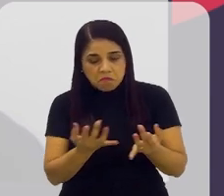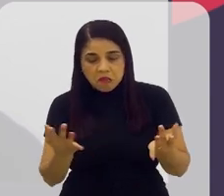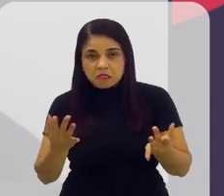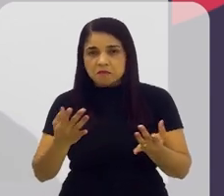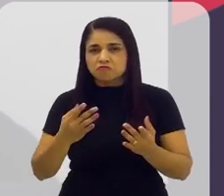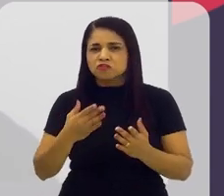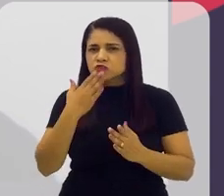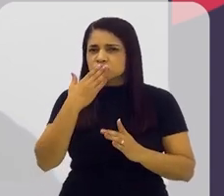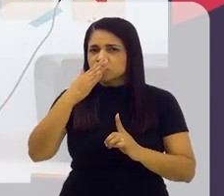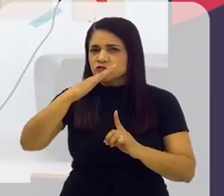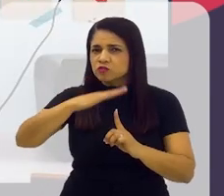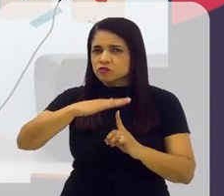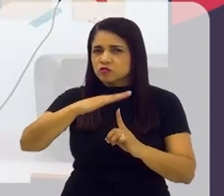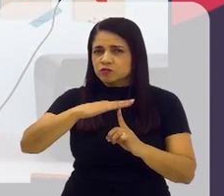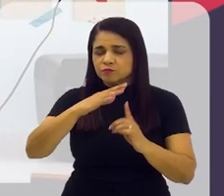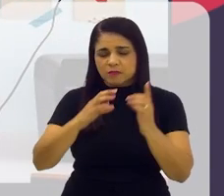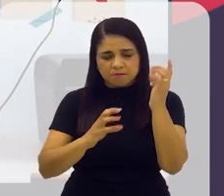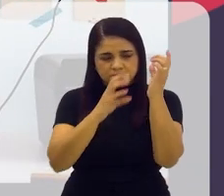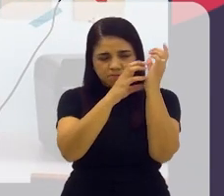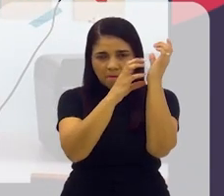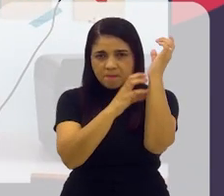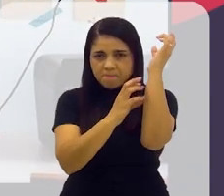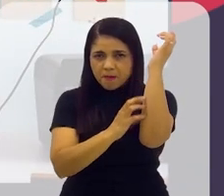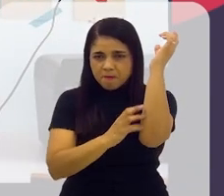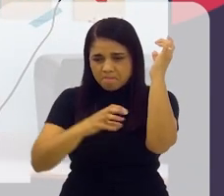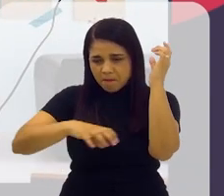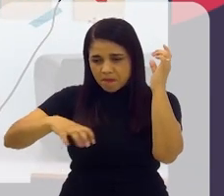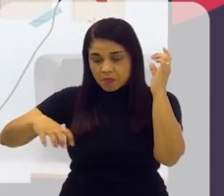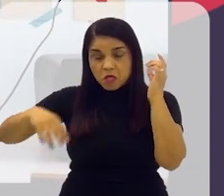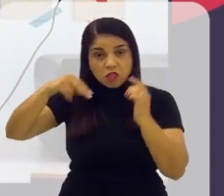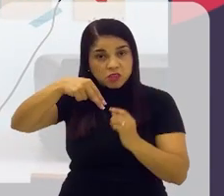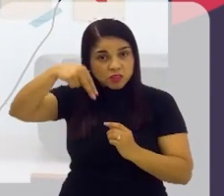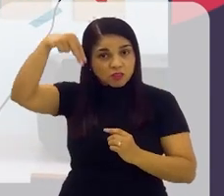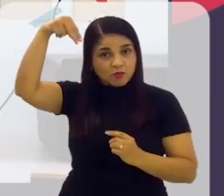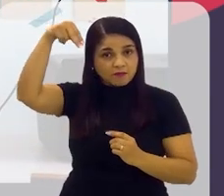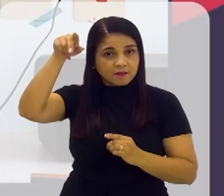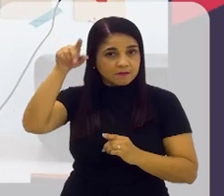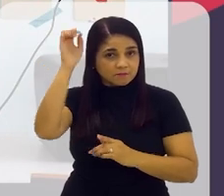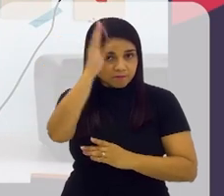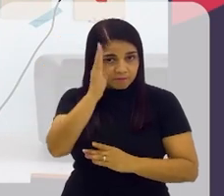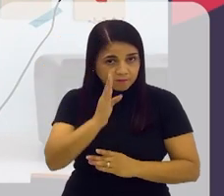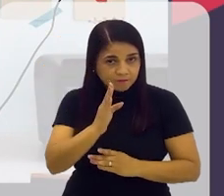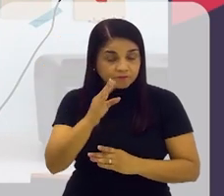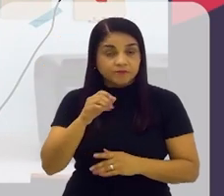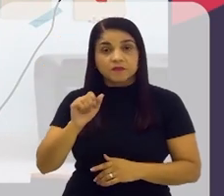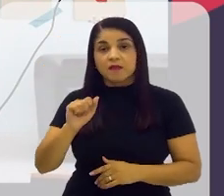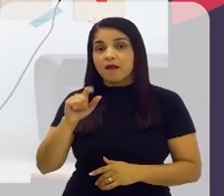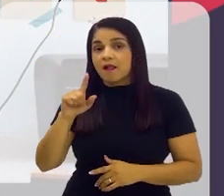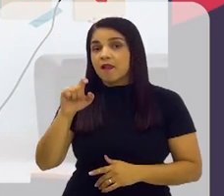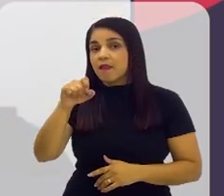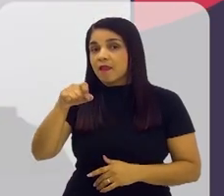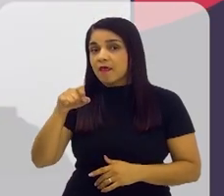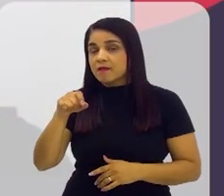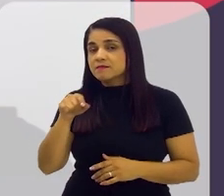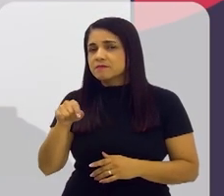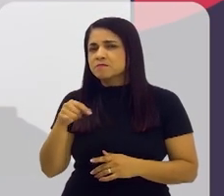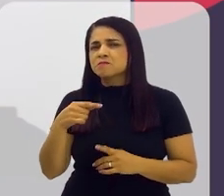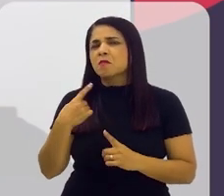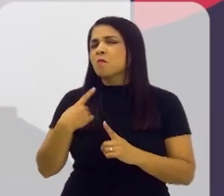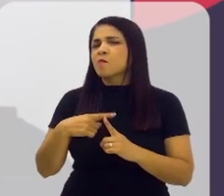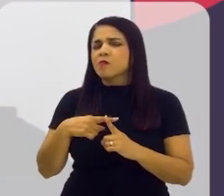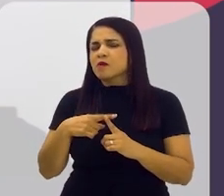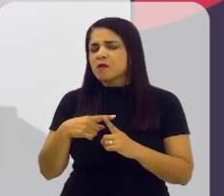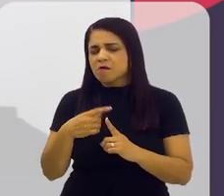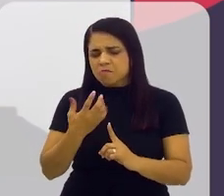Ela é típica da Caatinga, bioma predominante do Nordeste do país, né? E Alex, por que que essa